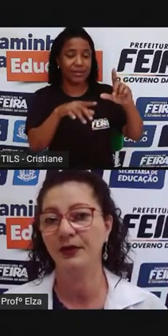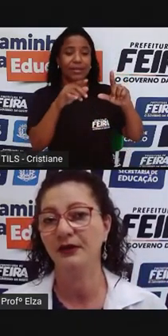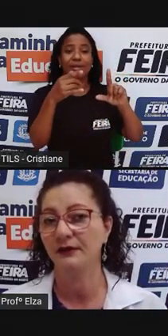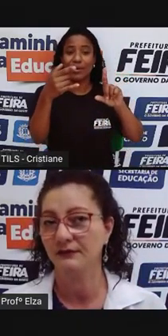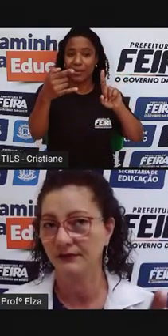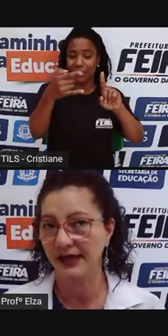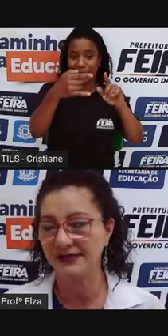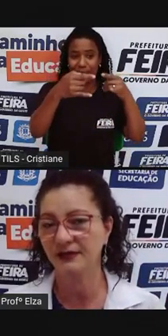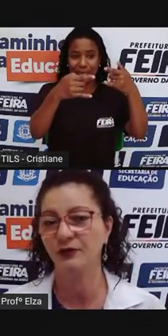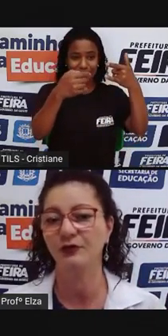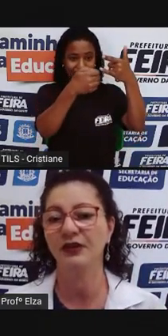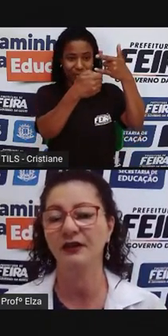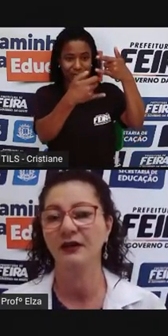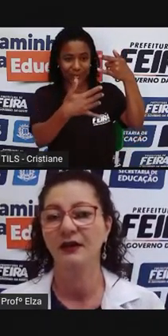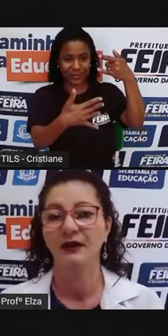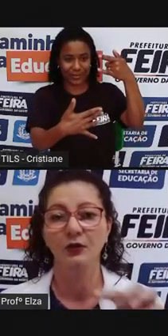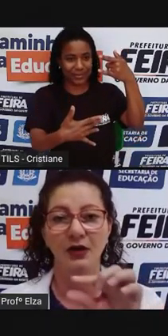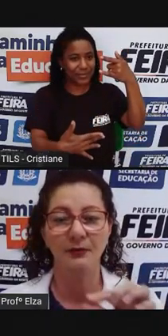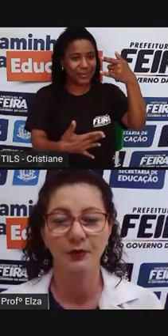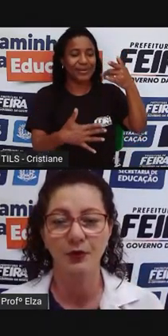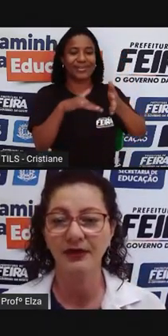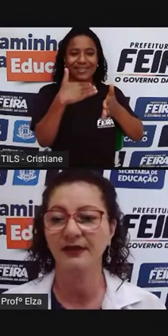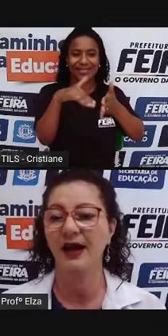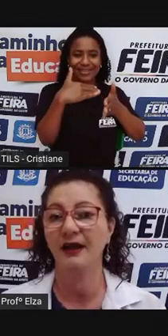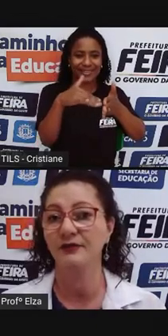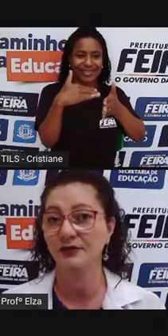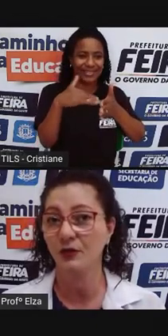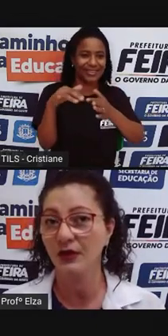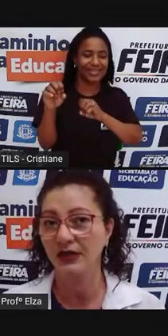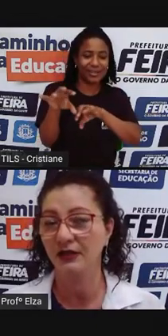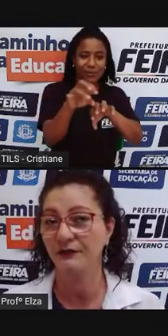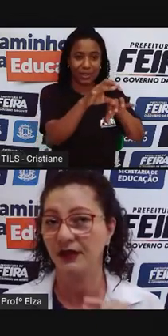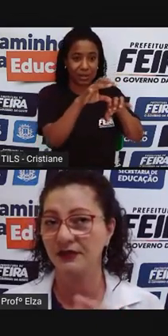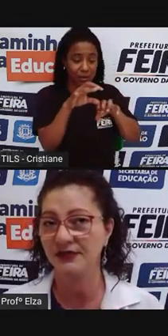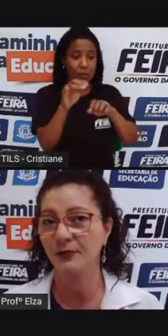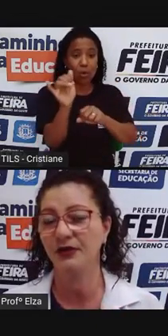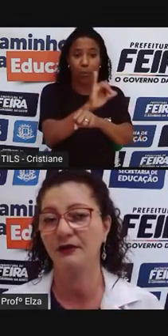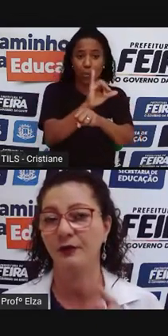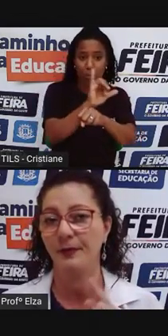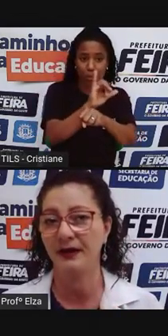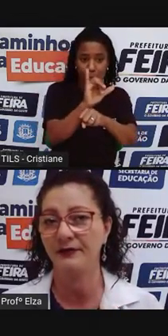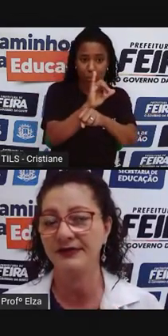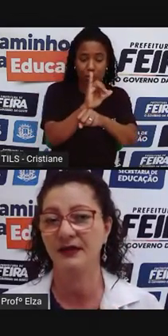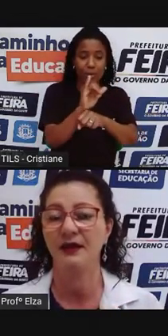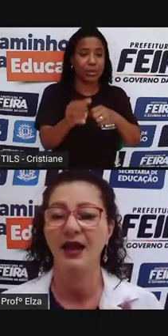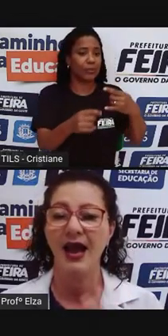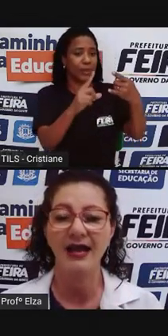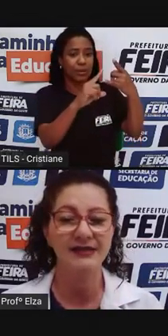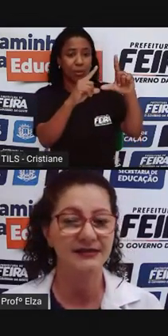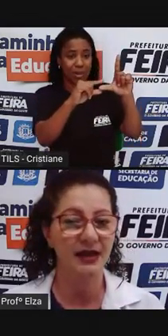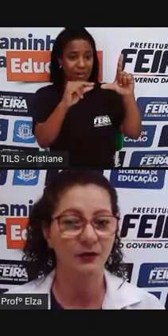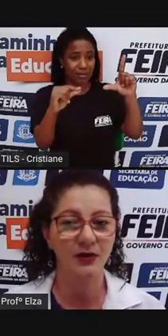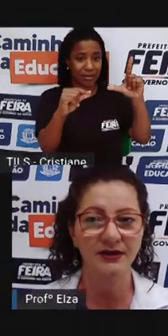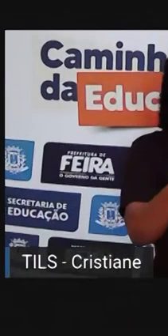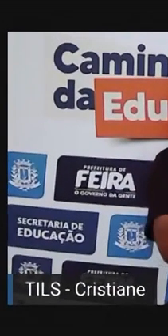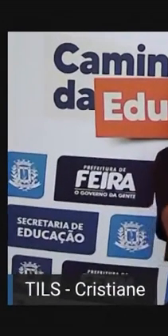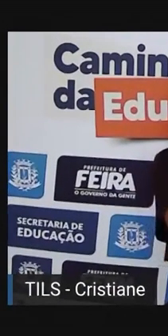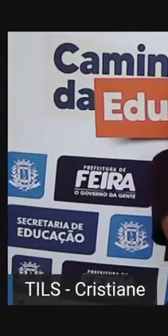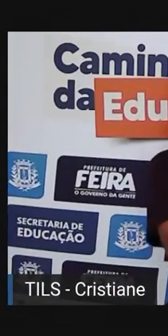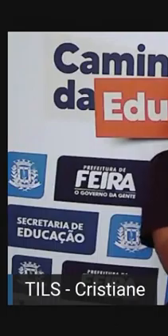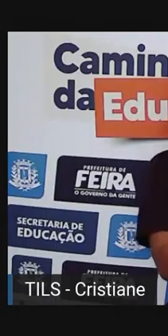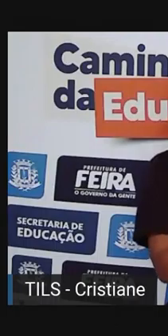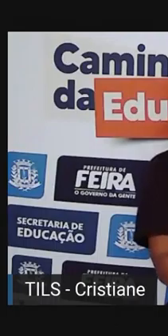YouTube da Seduc, no campo comentários, o link fica disponível para você acessar quantas